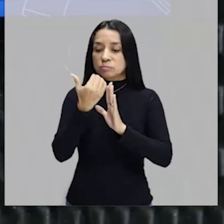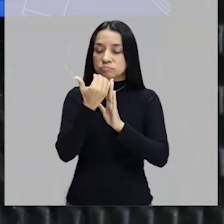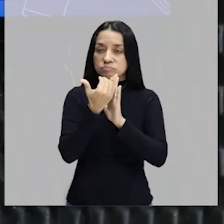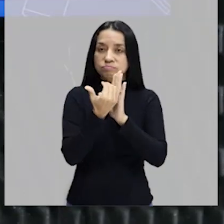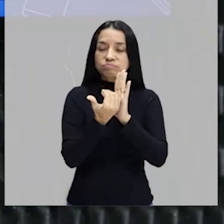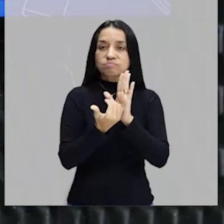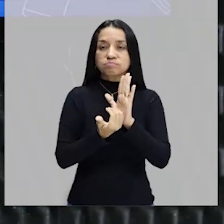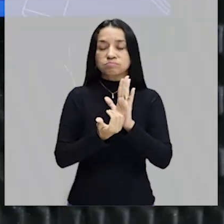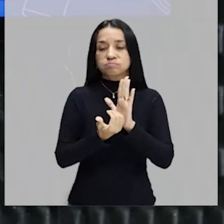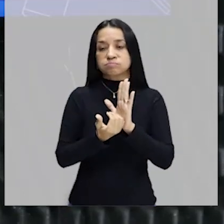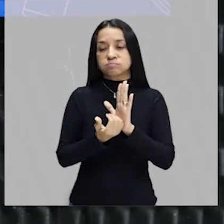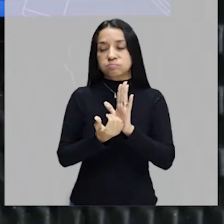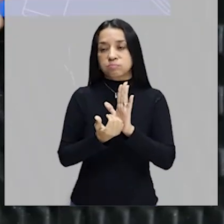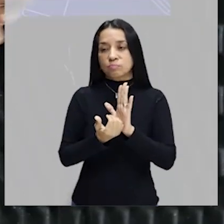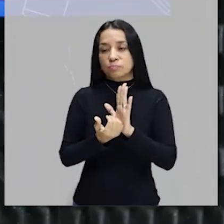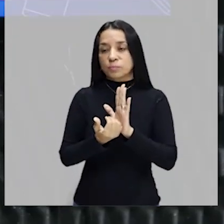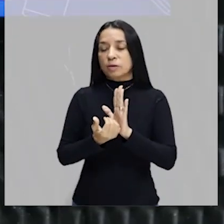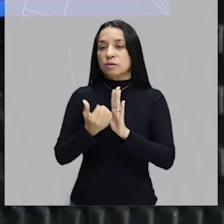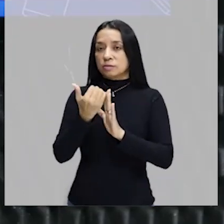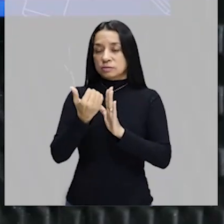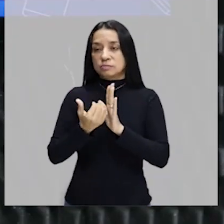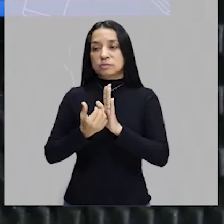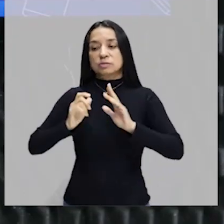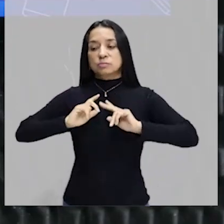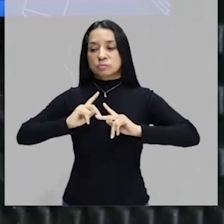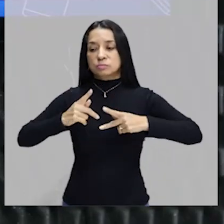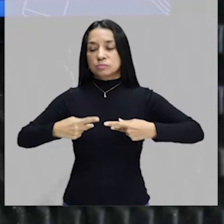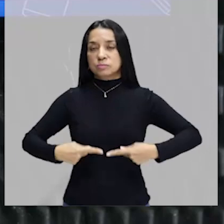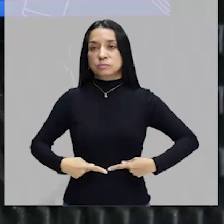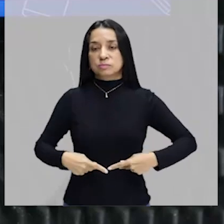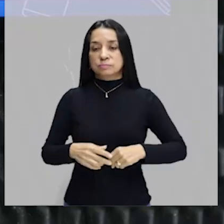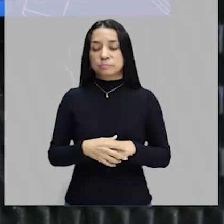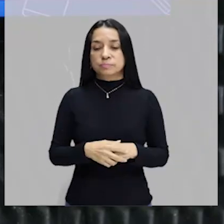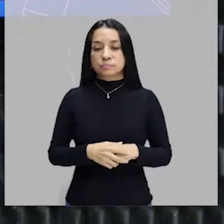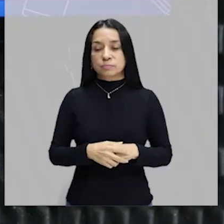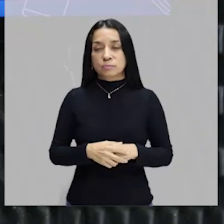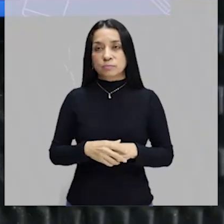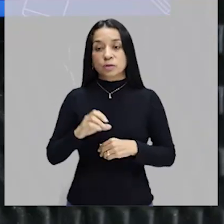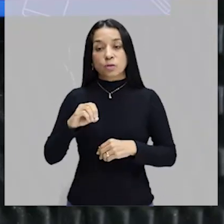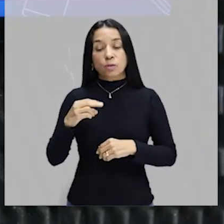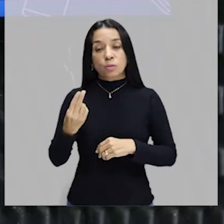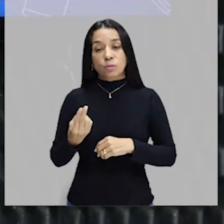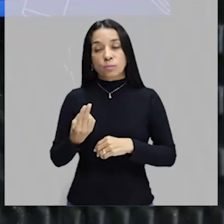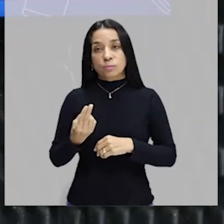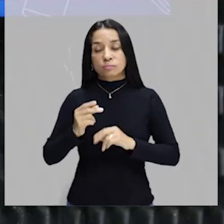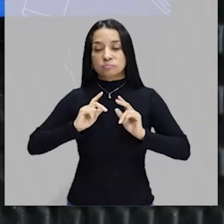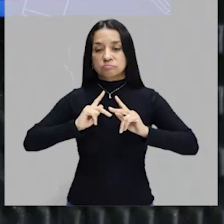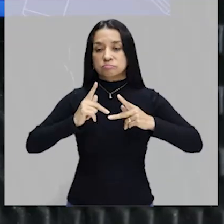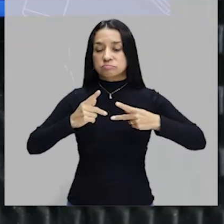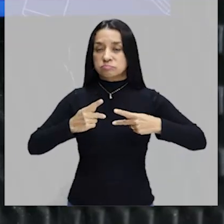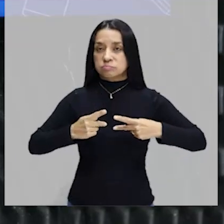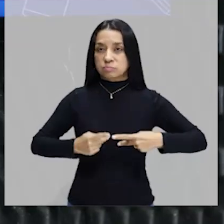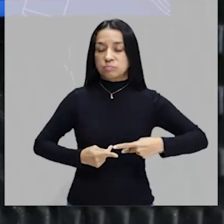categorização da classificação dos seres humanos, tá? Ou seja, os seres humanos eles estão